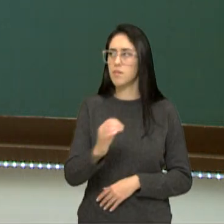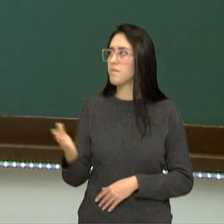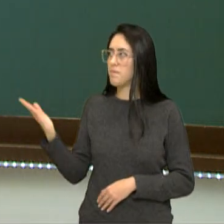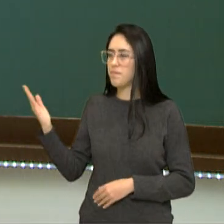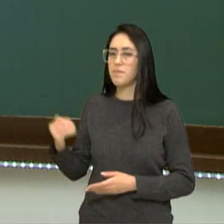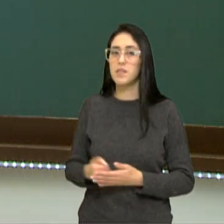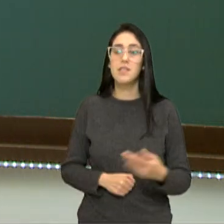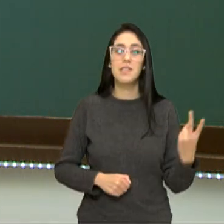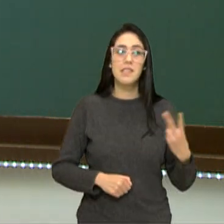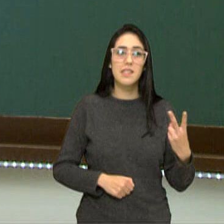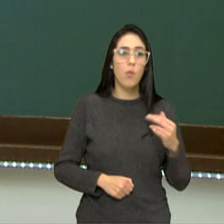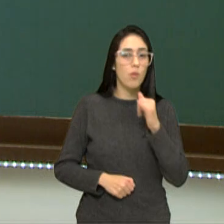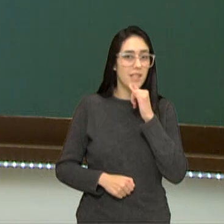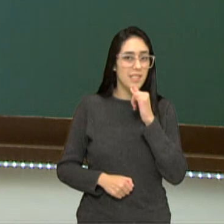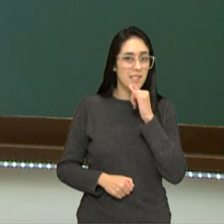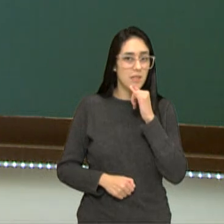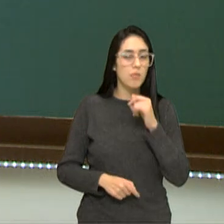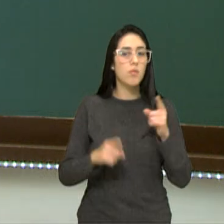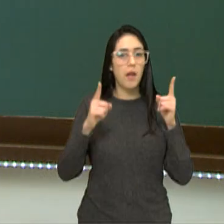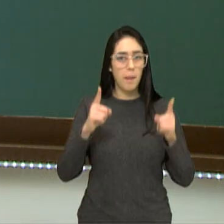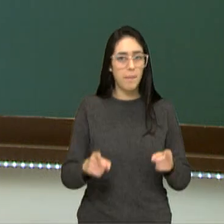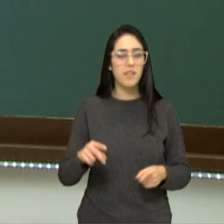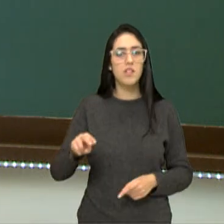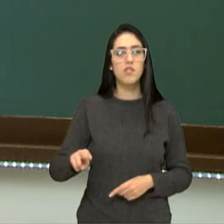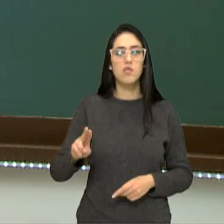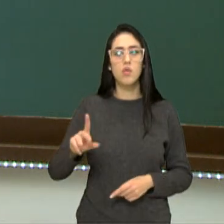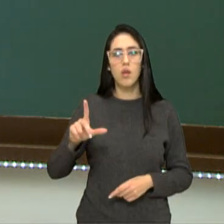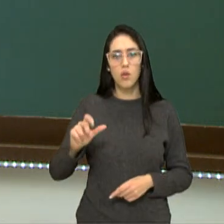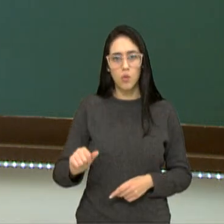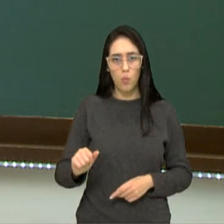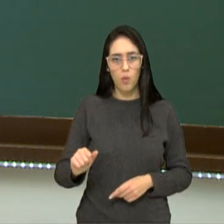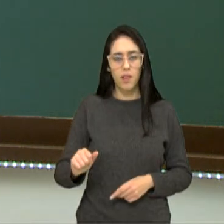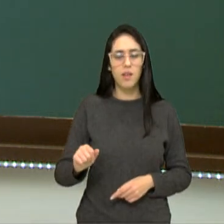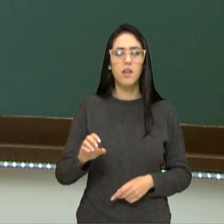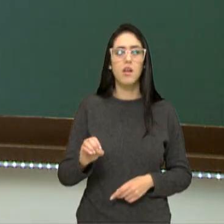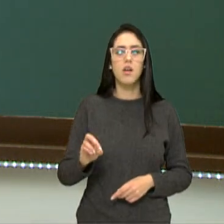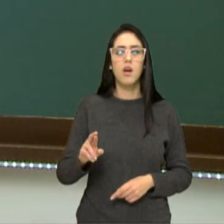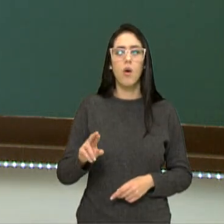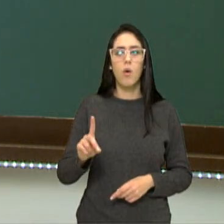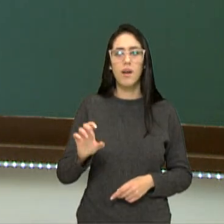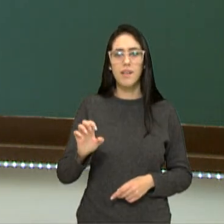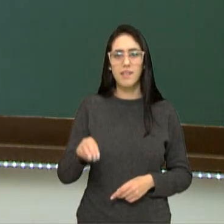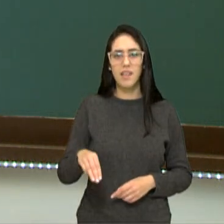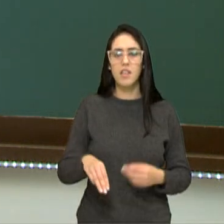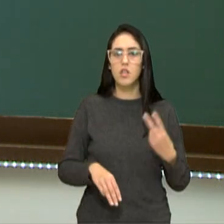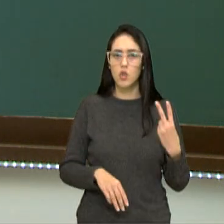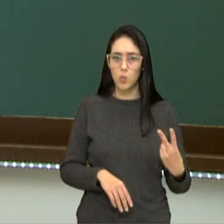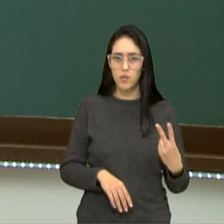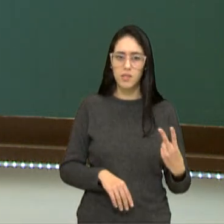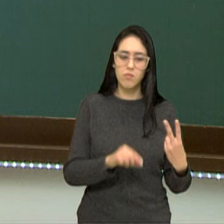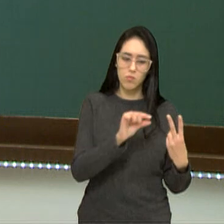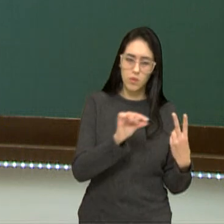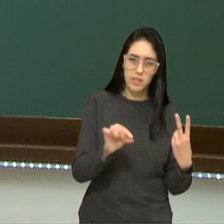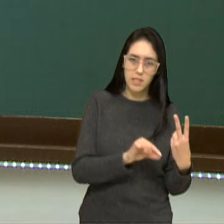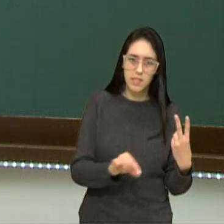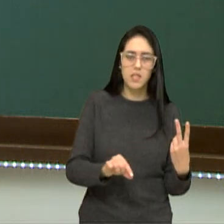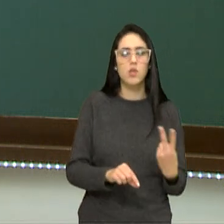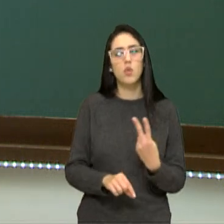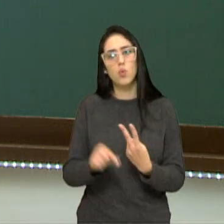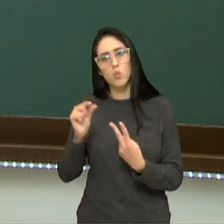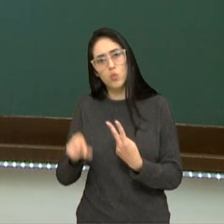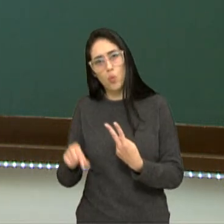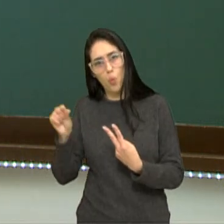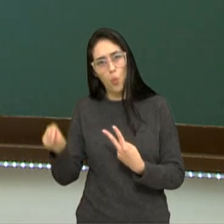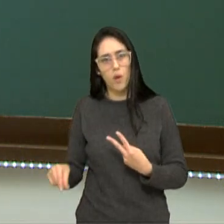segundo exemplo, eu tenho uma matriz nula de ordem 2, ou seja, 2 linhas e 2 colunas. E